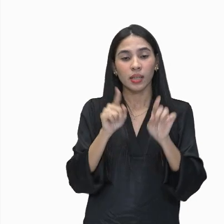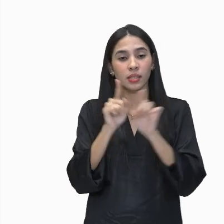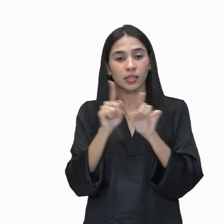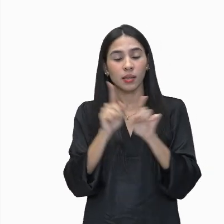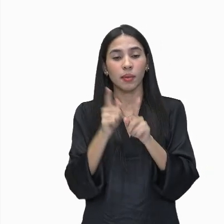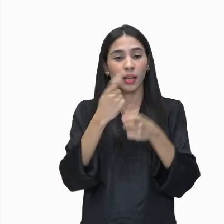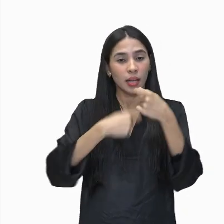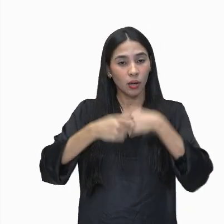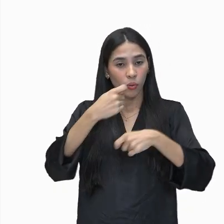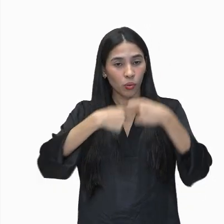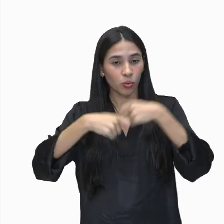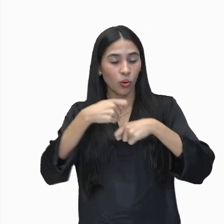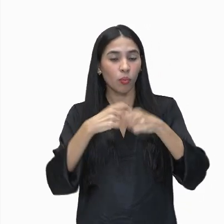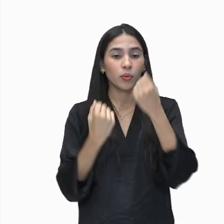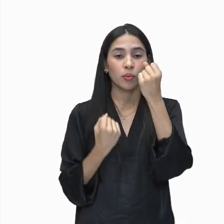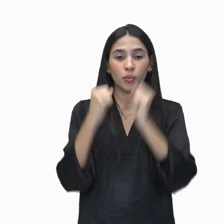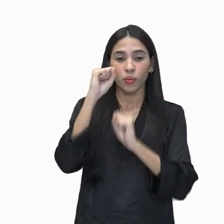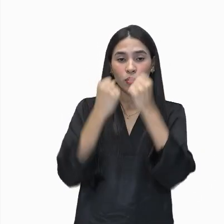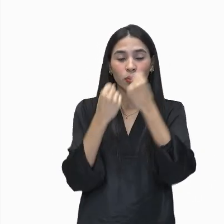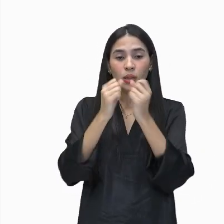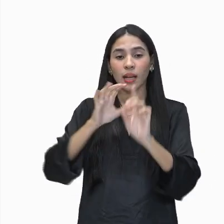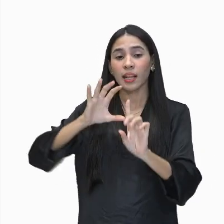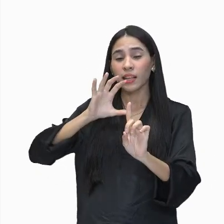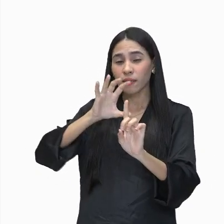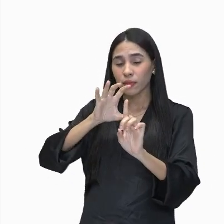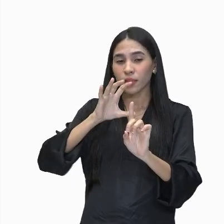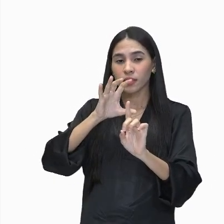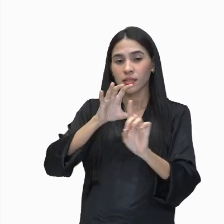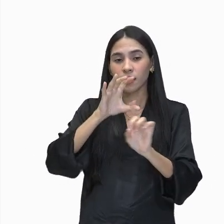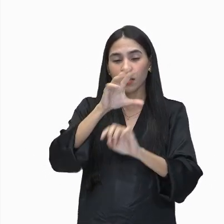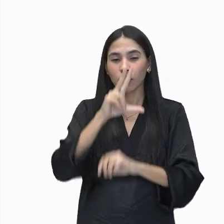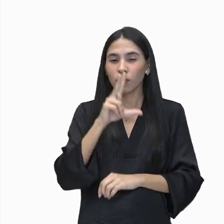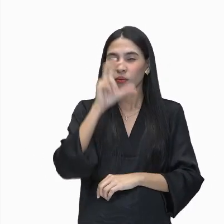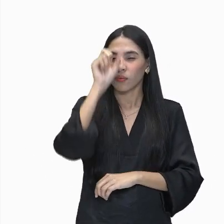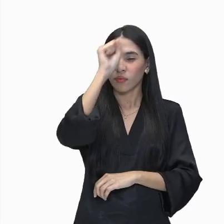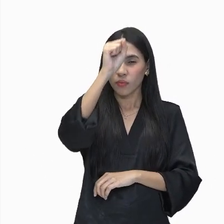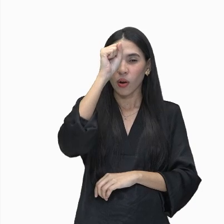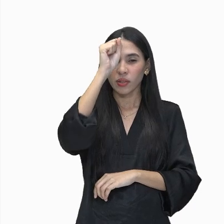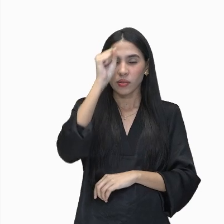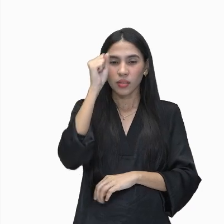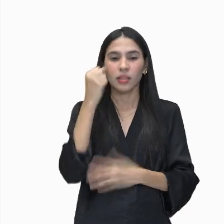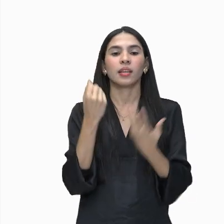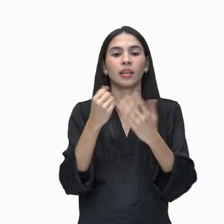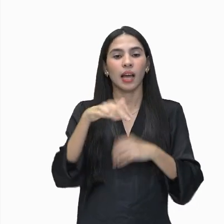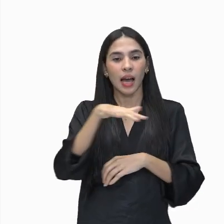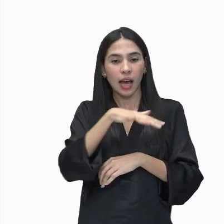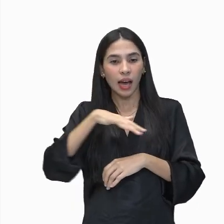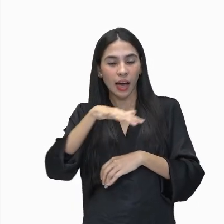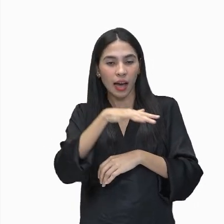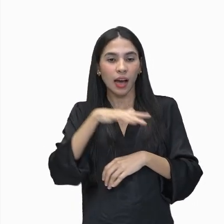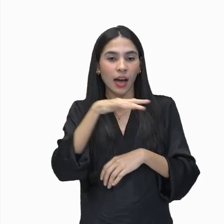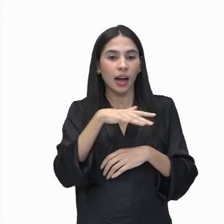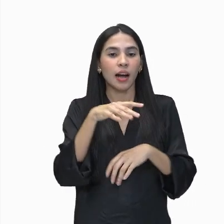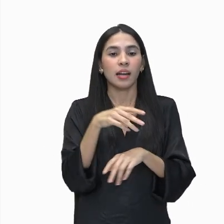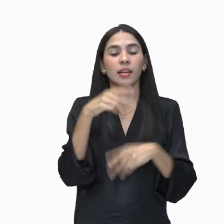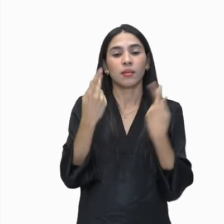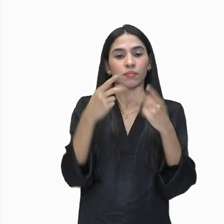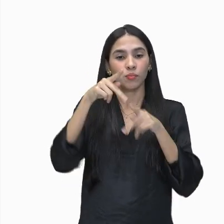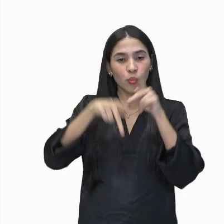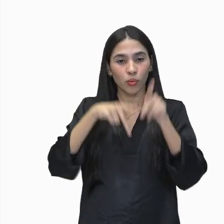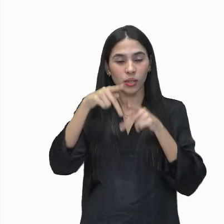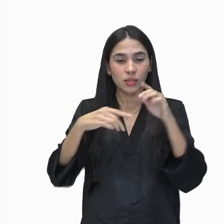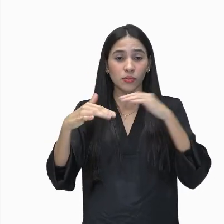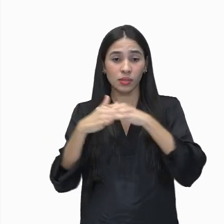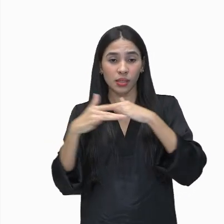a industrialização motivando essa formação da rede urbana brasileira,